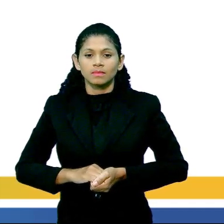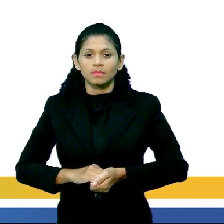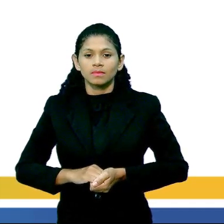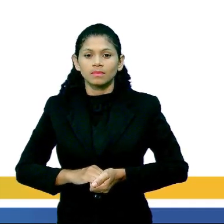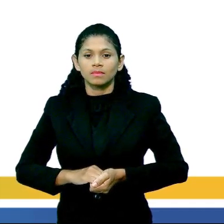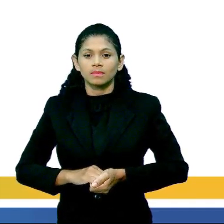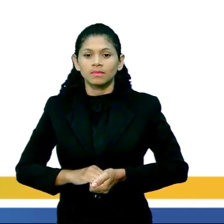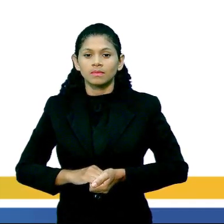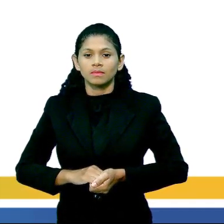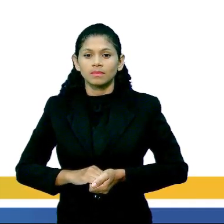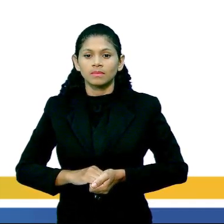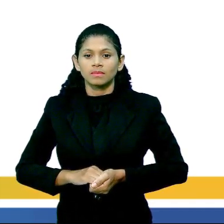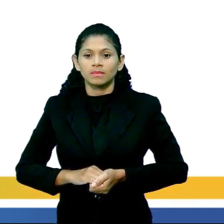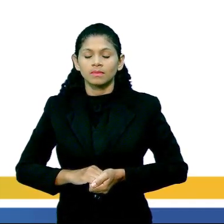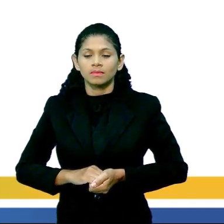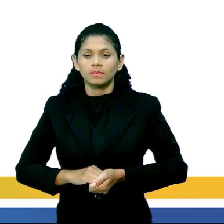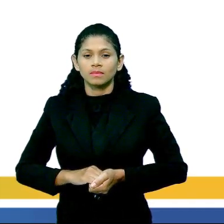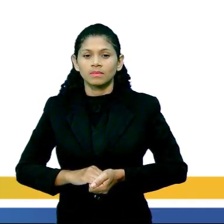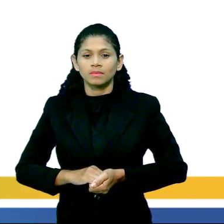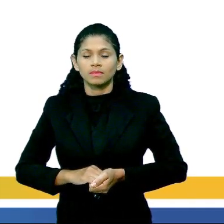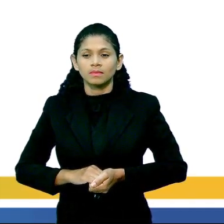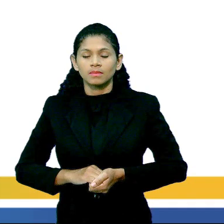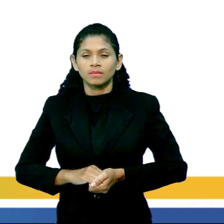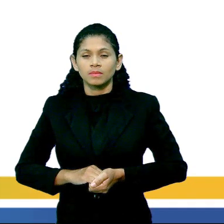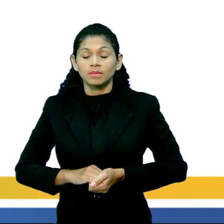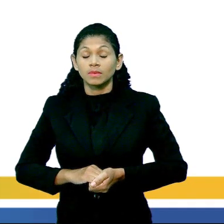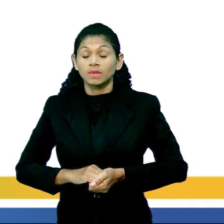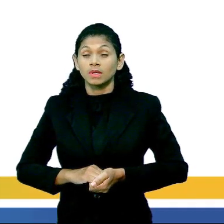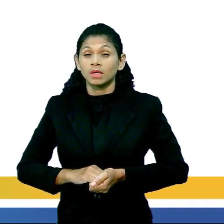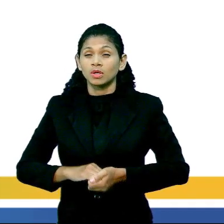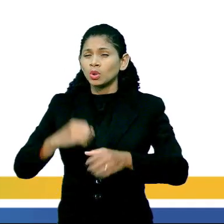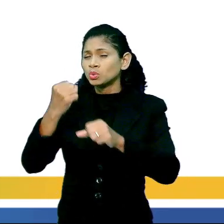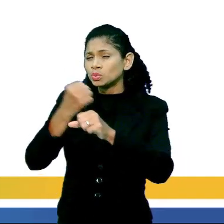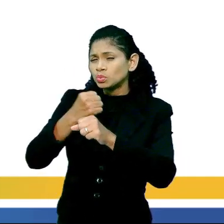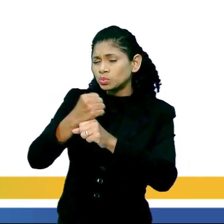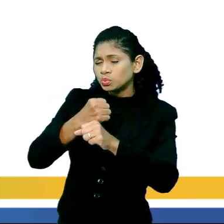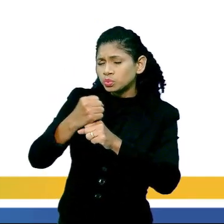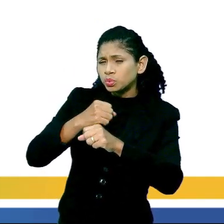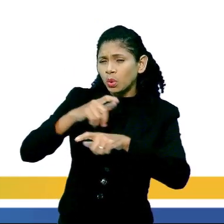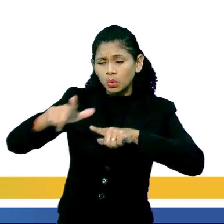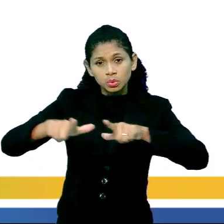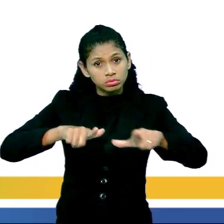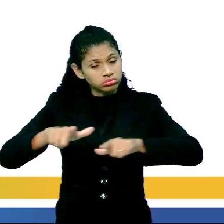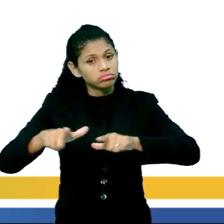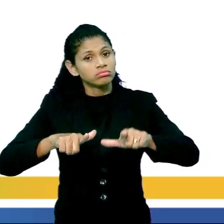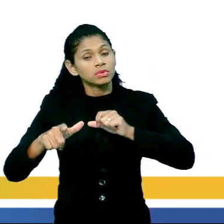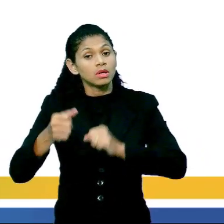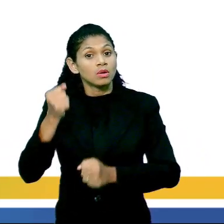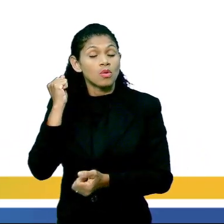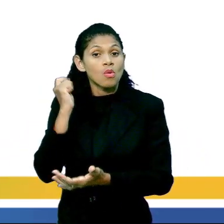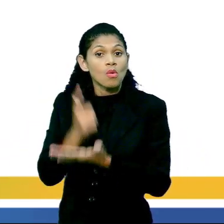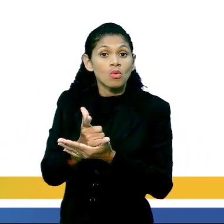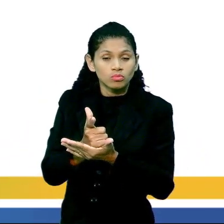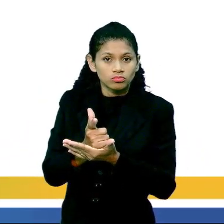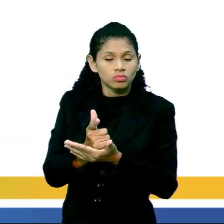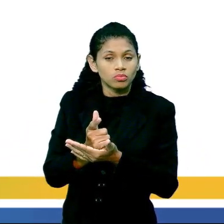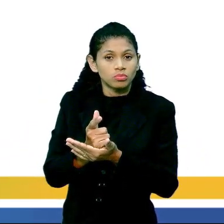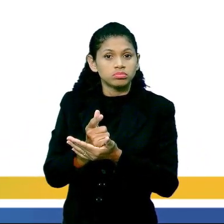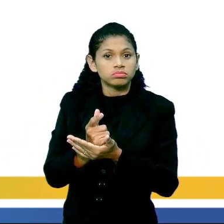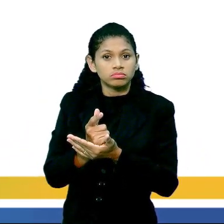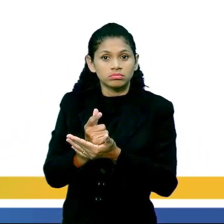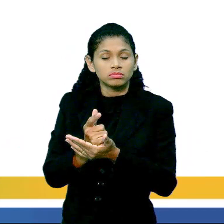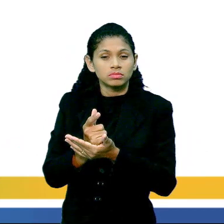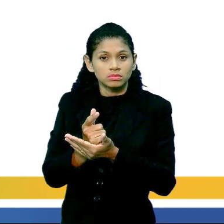um bideu na película traz outra você já pode muitos anos de trabalho ele se deu o cheirinho de comprar um vídeo né